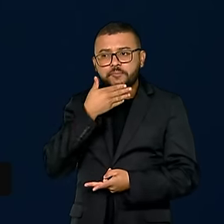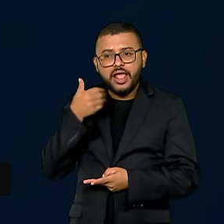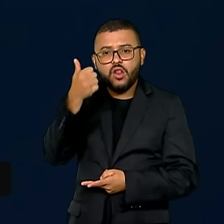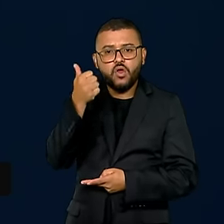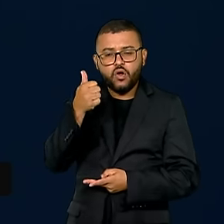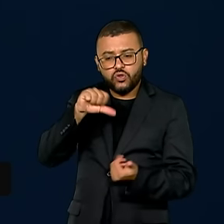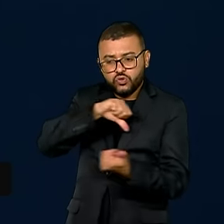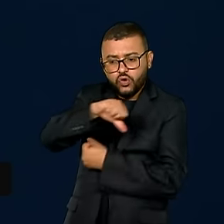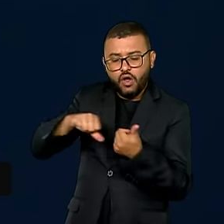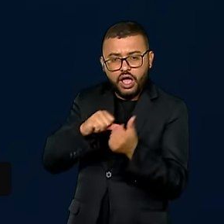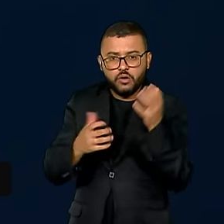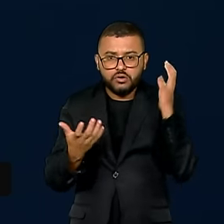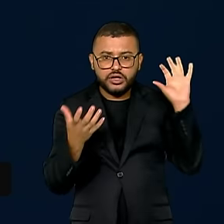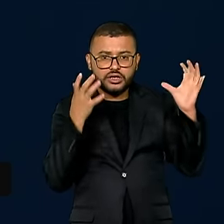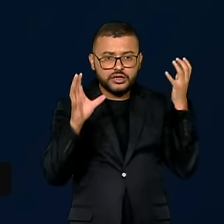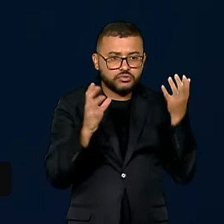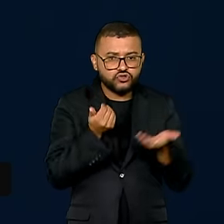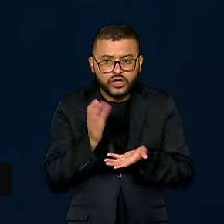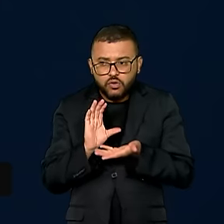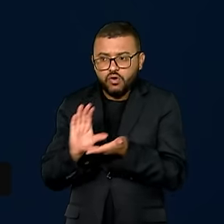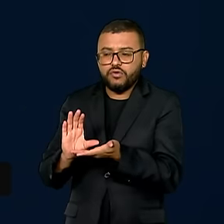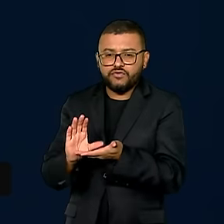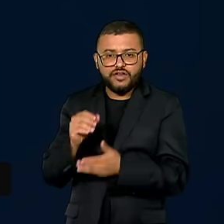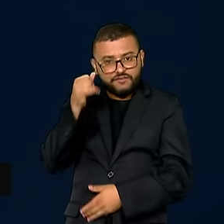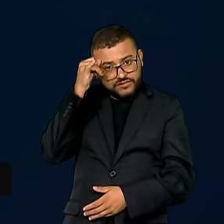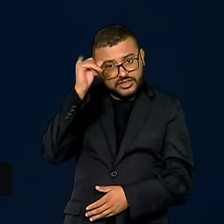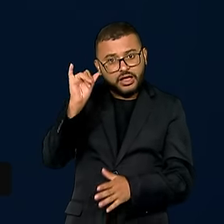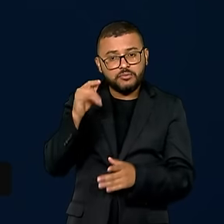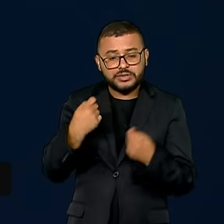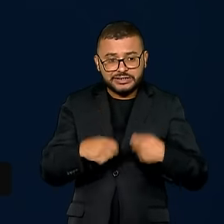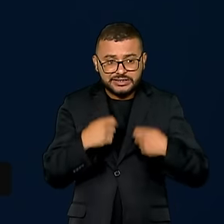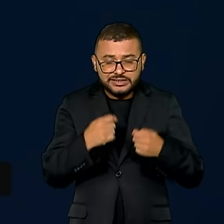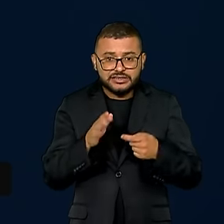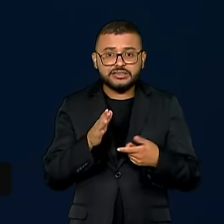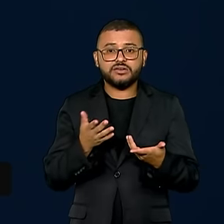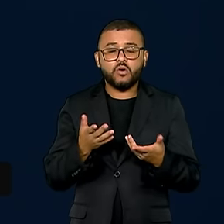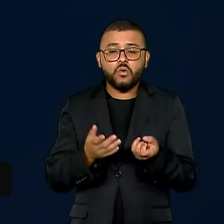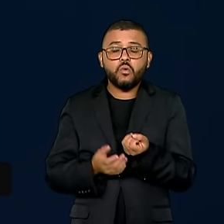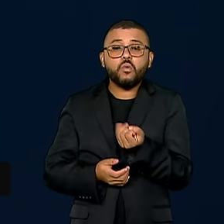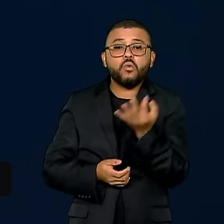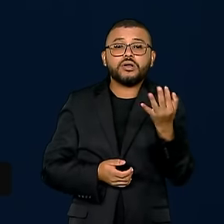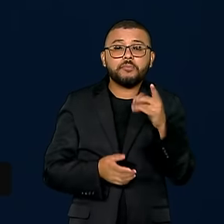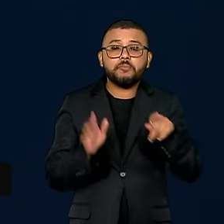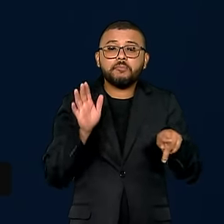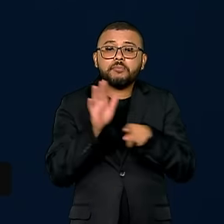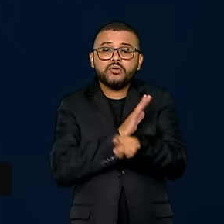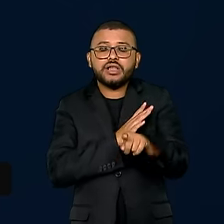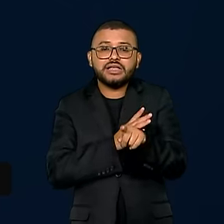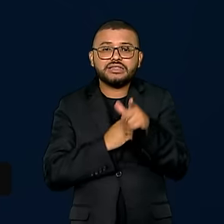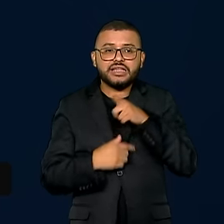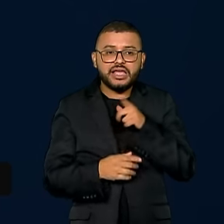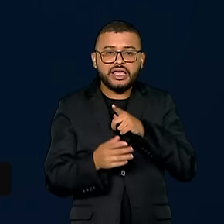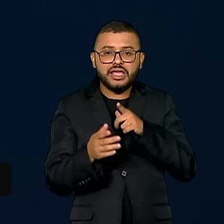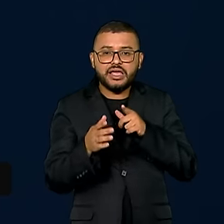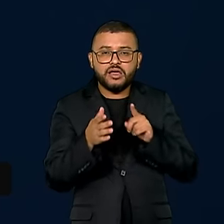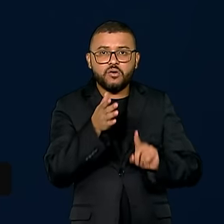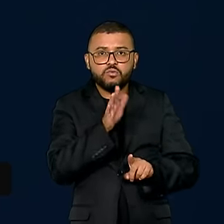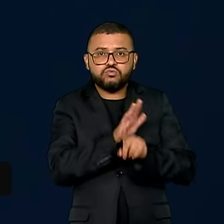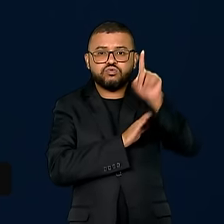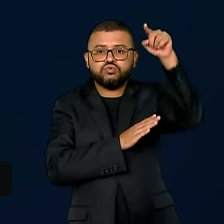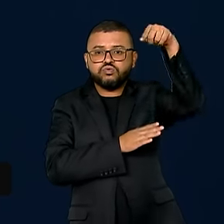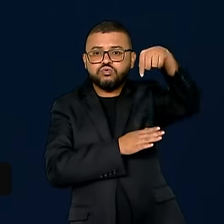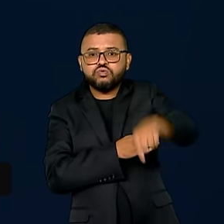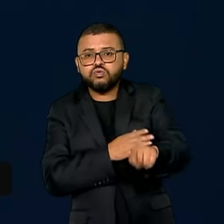à mudança do clima. Quantas toneladas de carbono são emitidas pelos mísseis que cruzam o céu